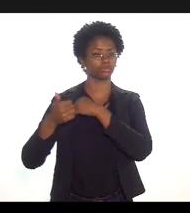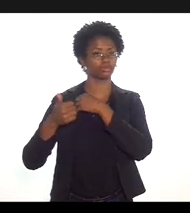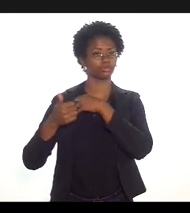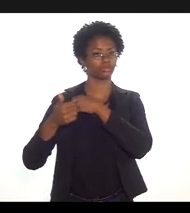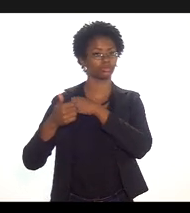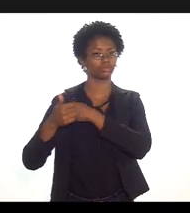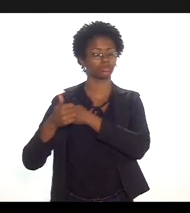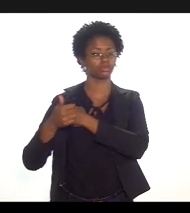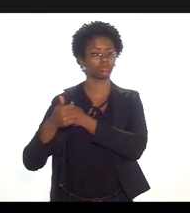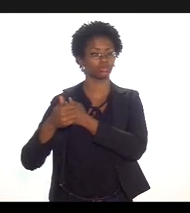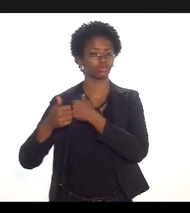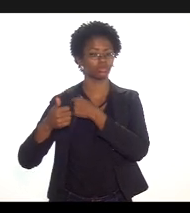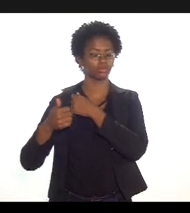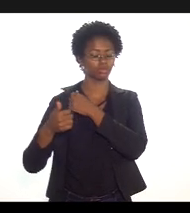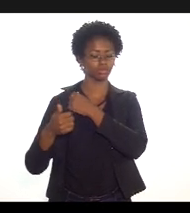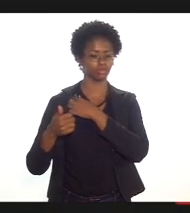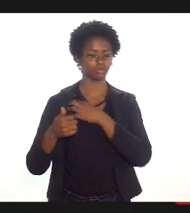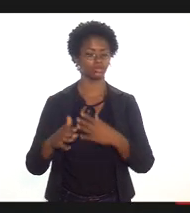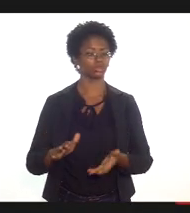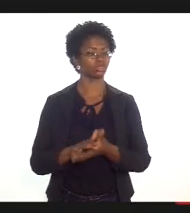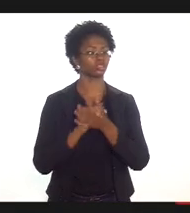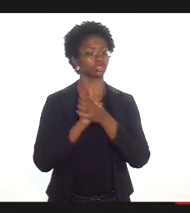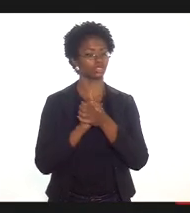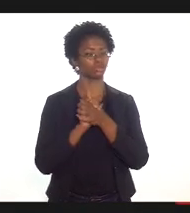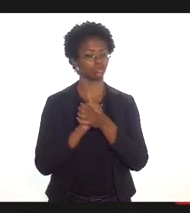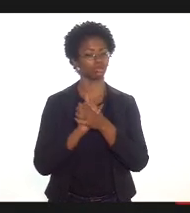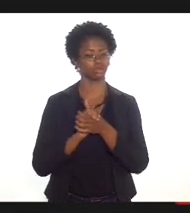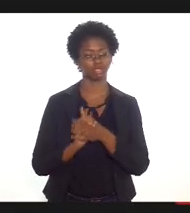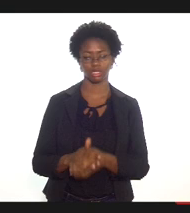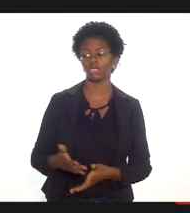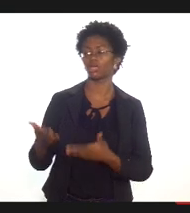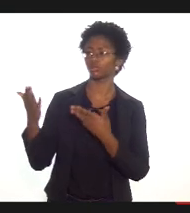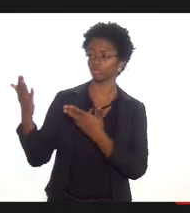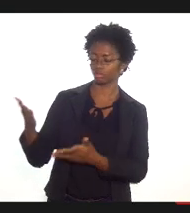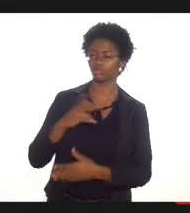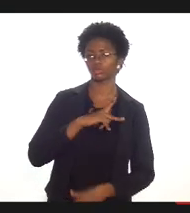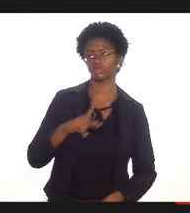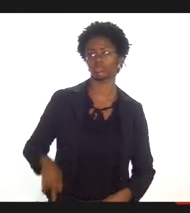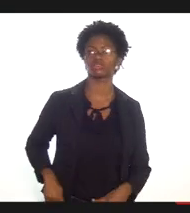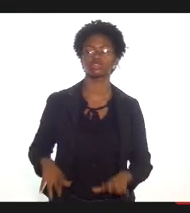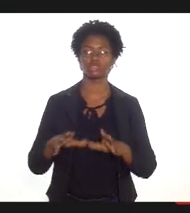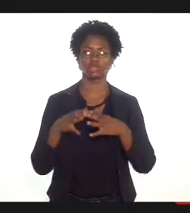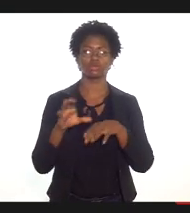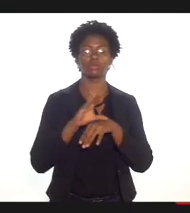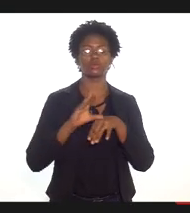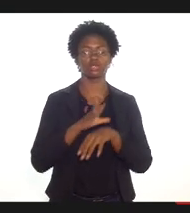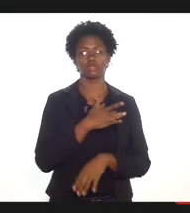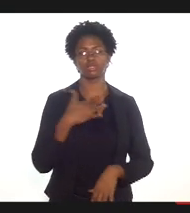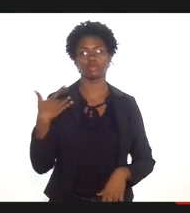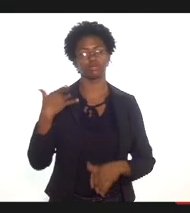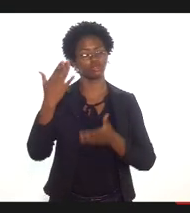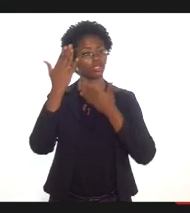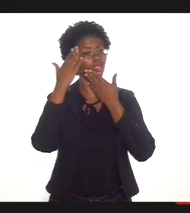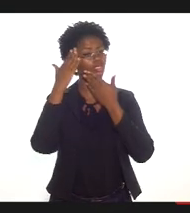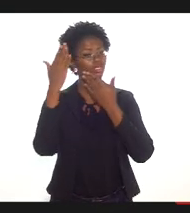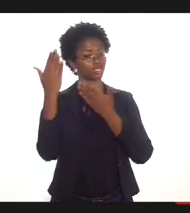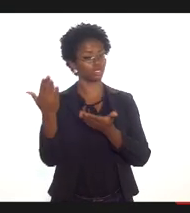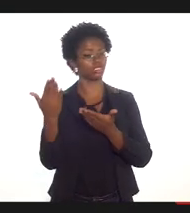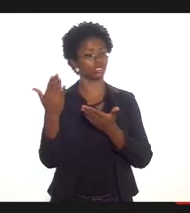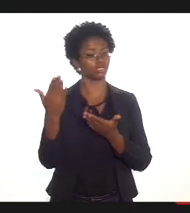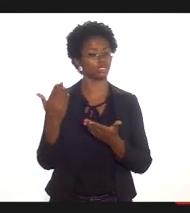saudar a presidenta da Comissão de Saúde, deputada Marta Rocha, né, agradecer prontamente